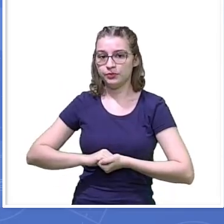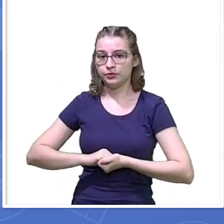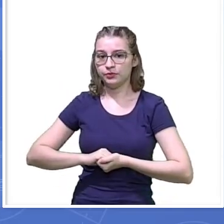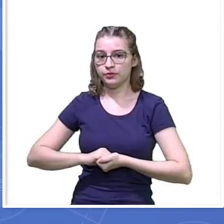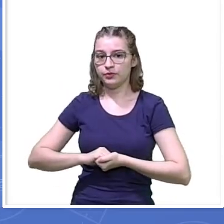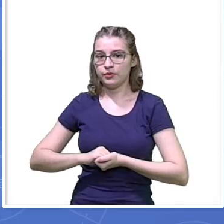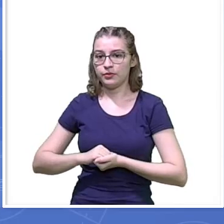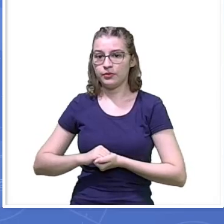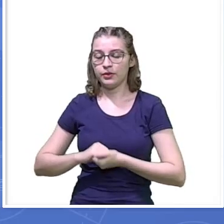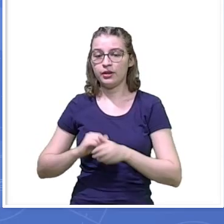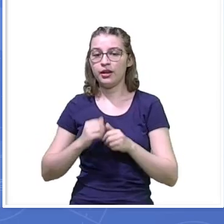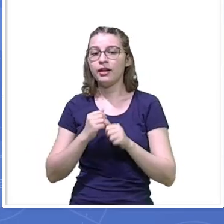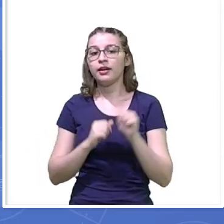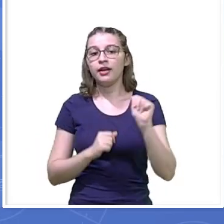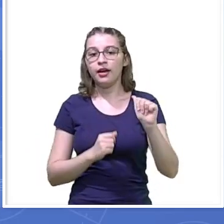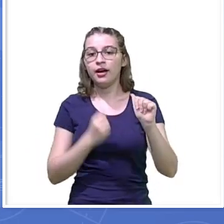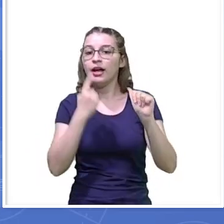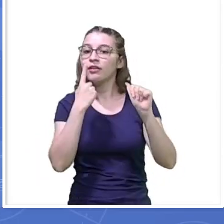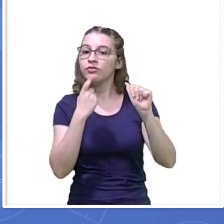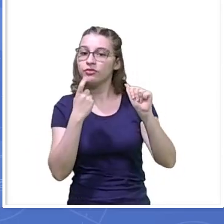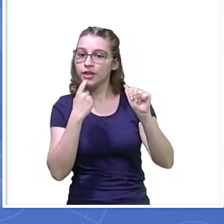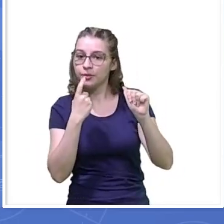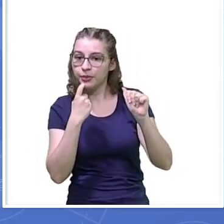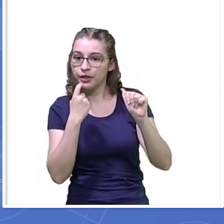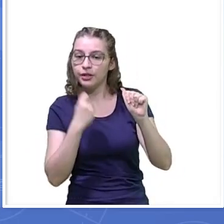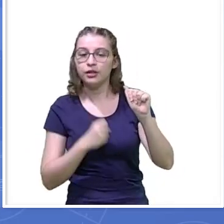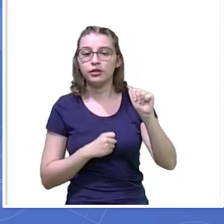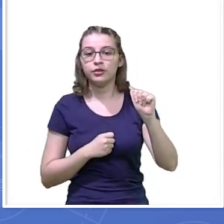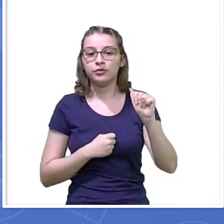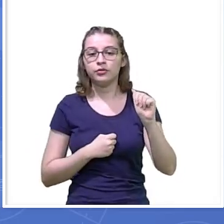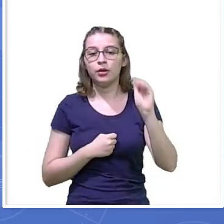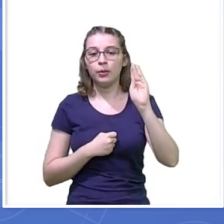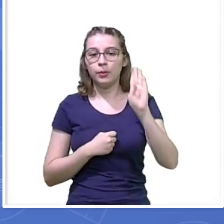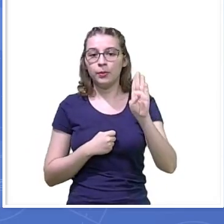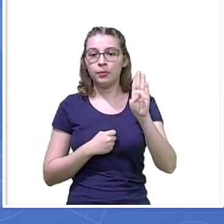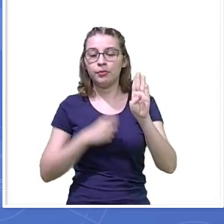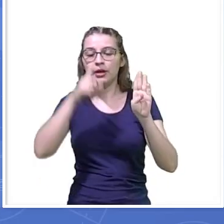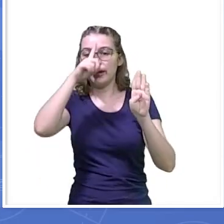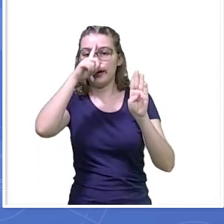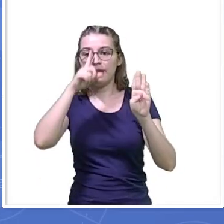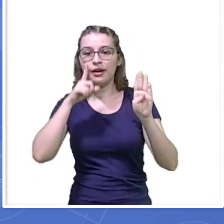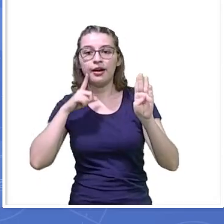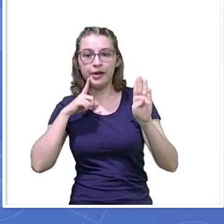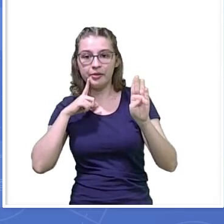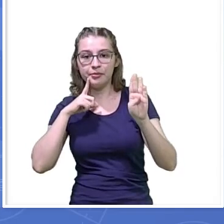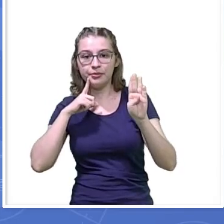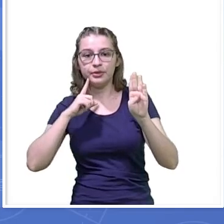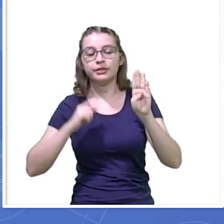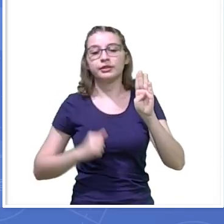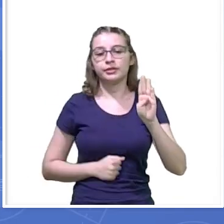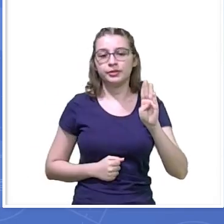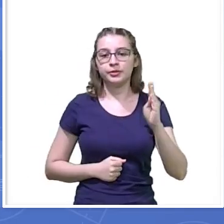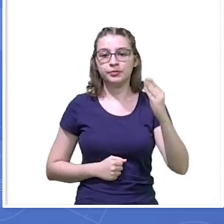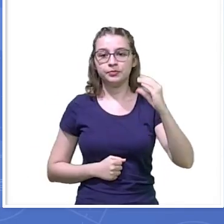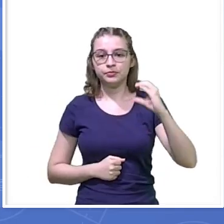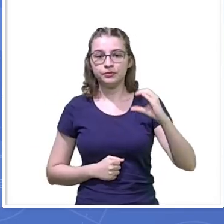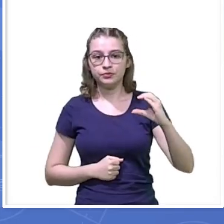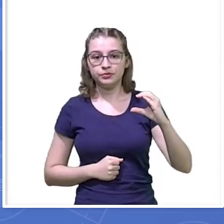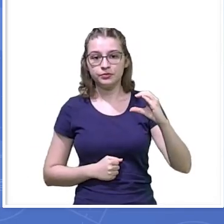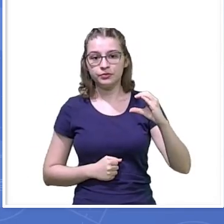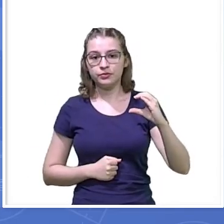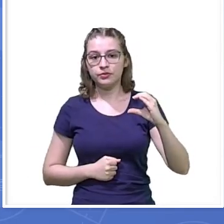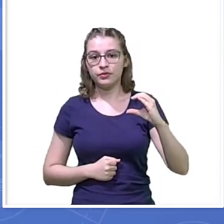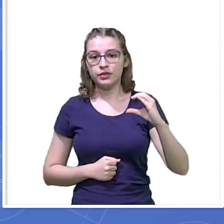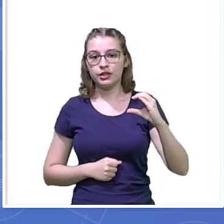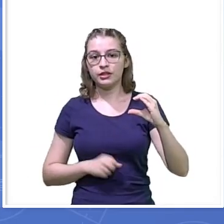B, né, que é esse bem aqui, né, que está aparecendo aí para vocês. A gente vai ter o ponto C, que está bem aqui nessa área